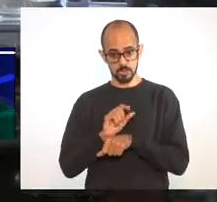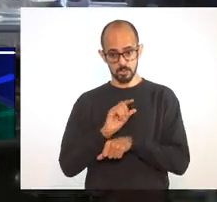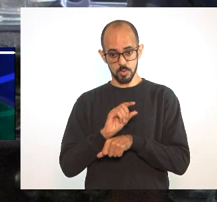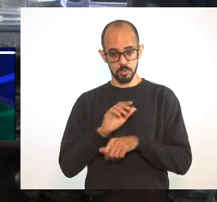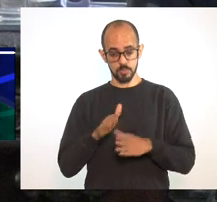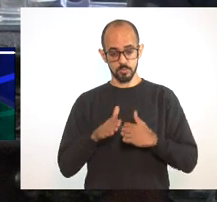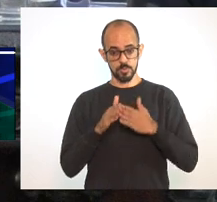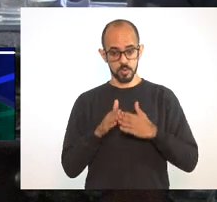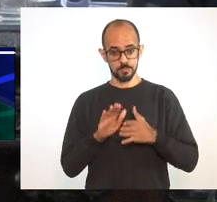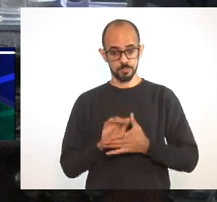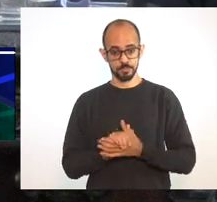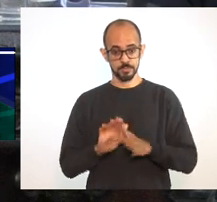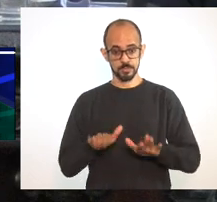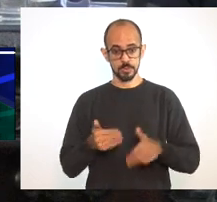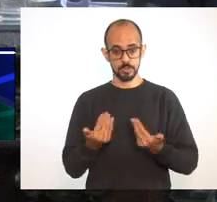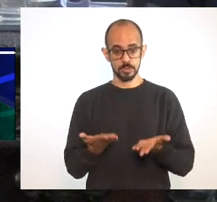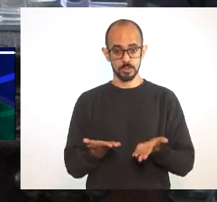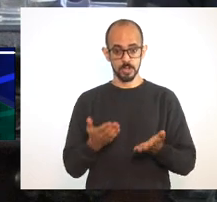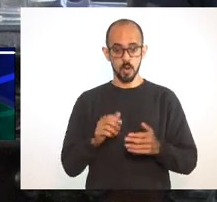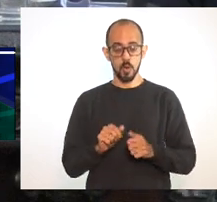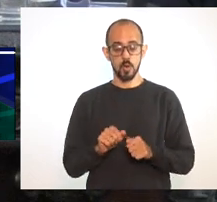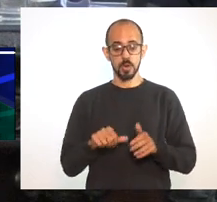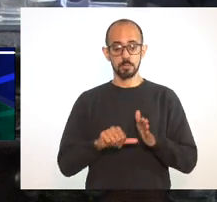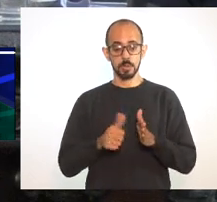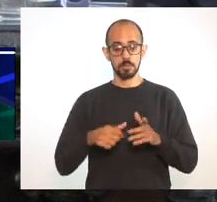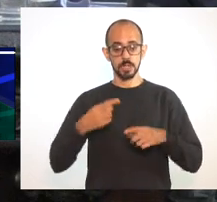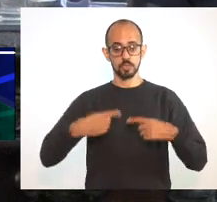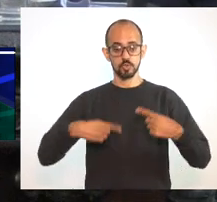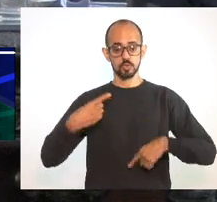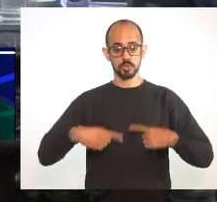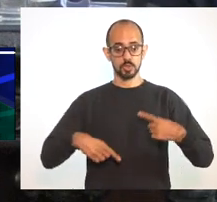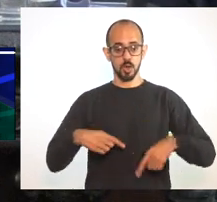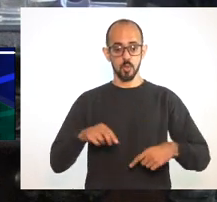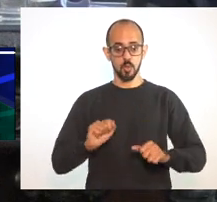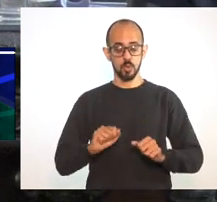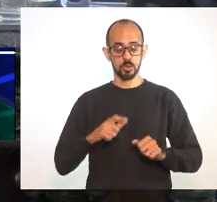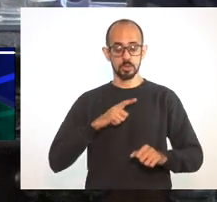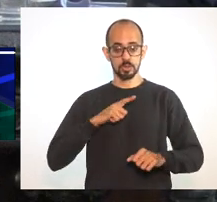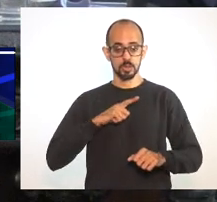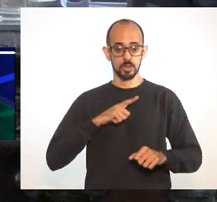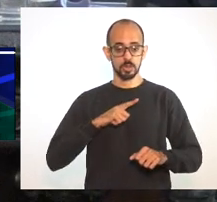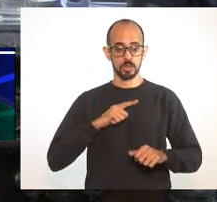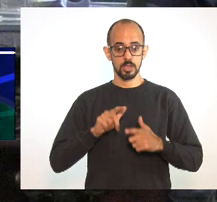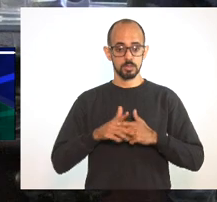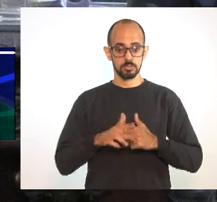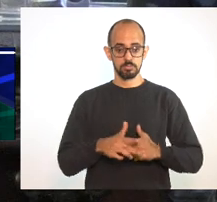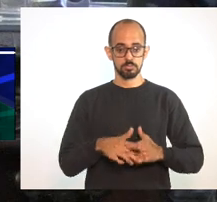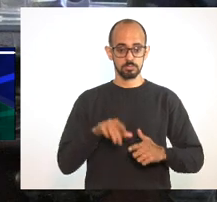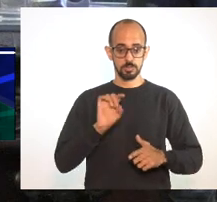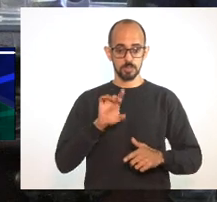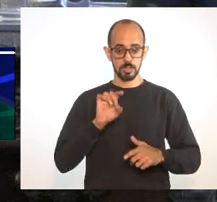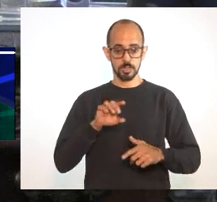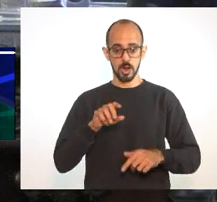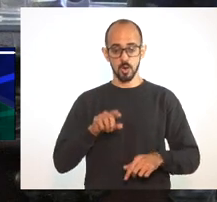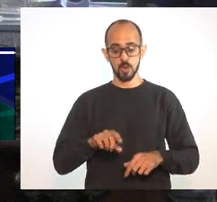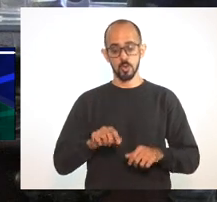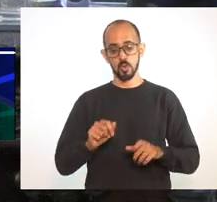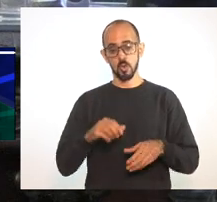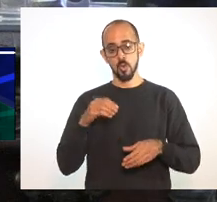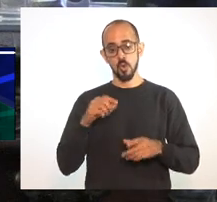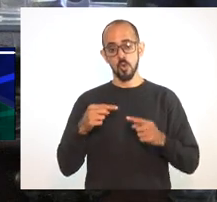Ok. Em tramitação ordinária, em primeira discussão, sujeita a disposições especiais, de acordo com o artigo 92 do Regimento